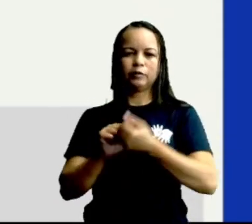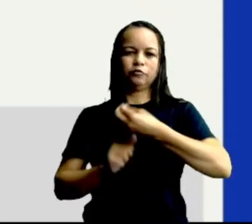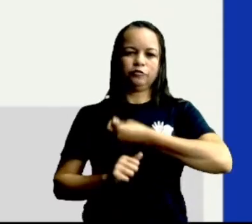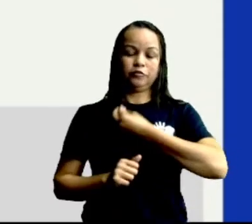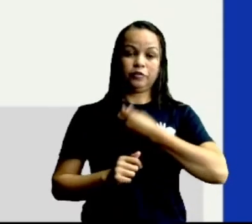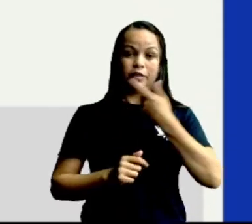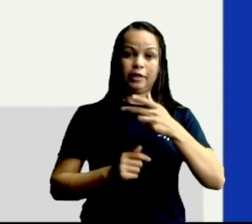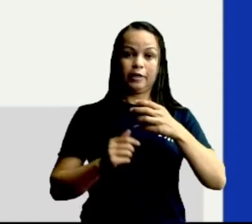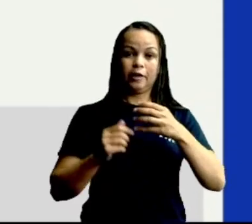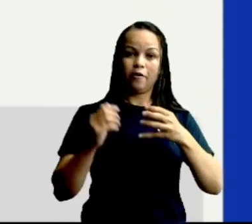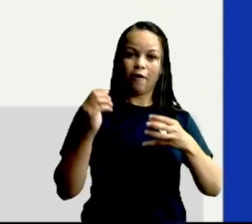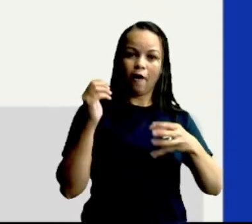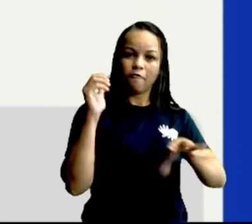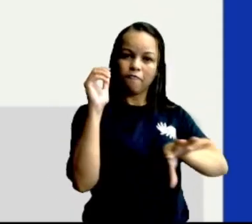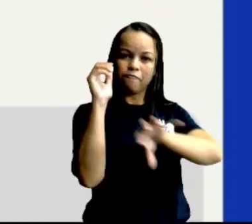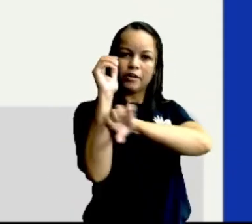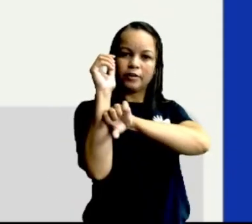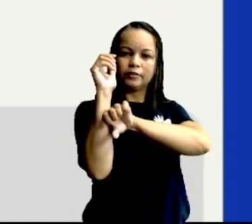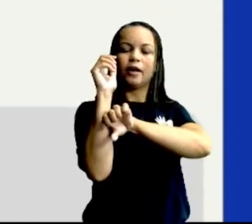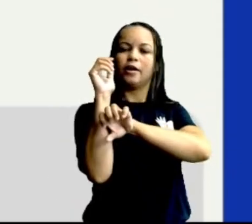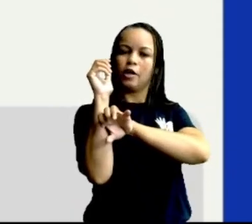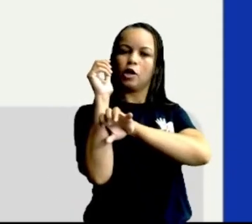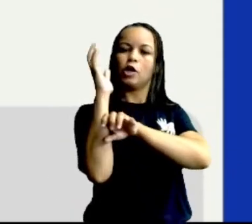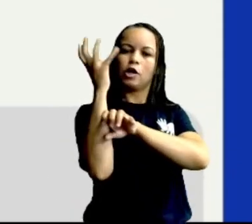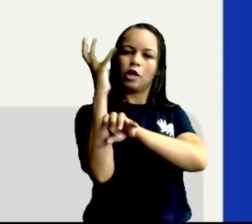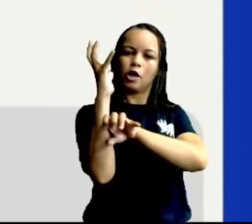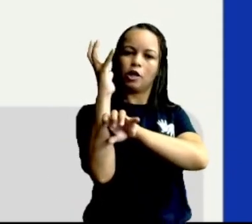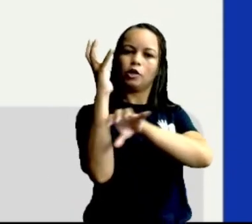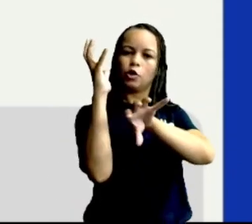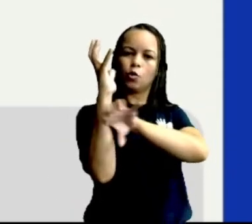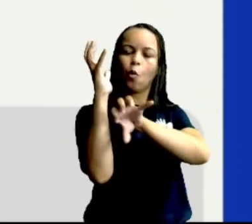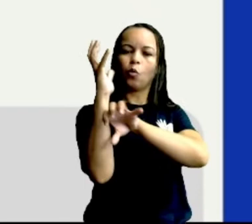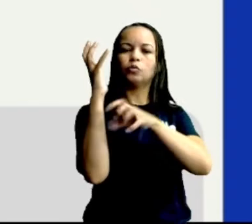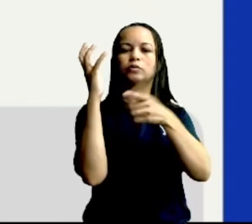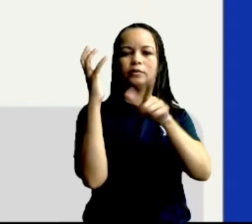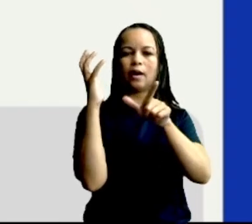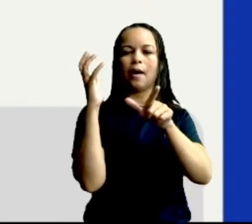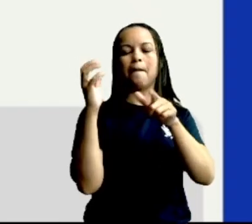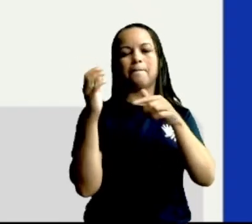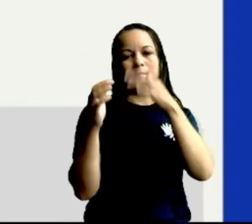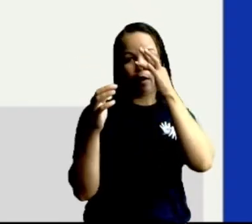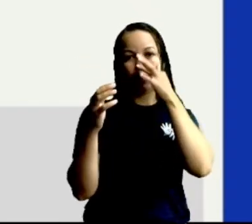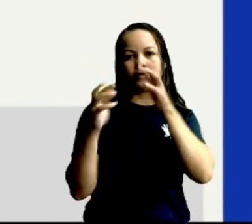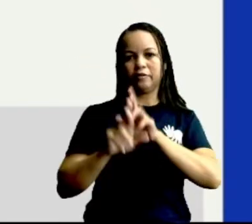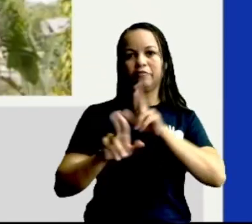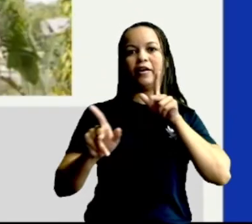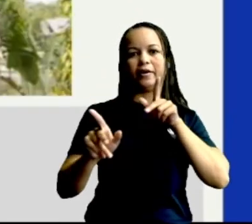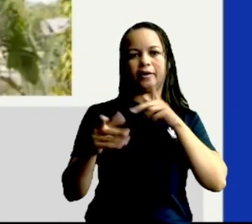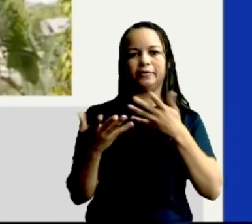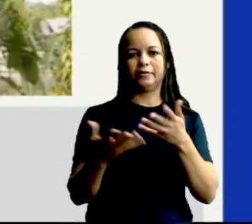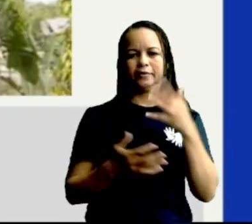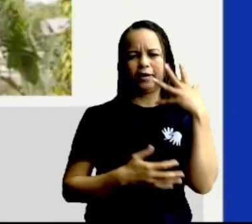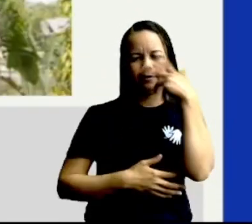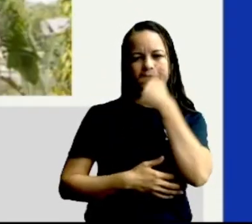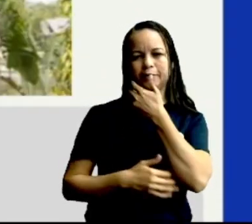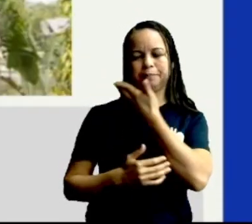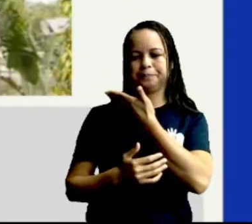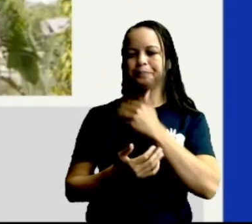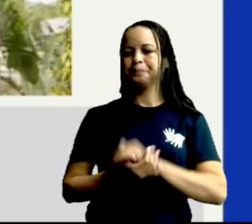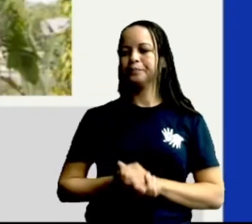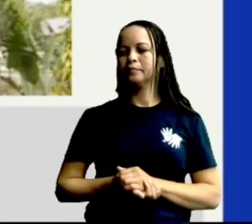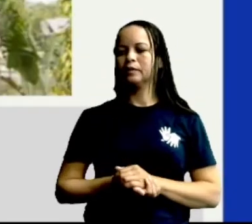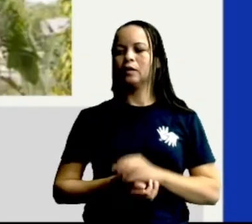viver fixas em outra planta, no caule de outra planta que não é ela. Tá vendo? Linda, né?